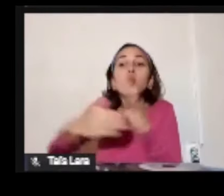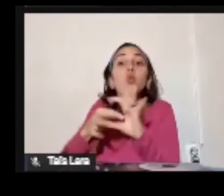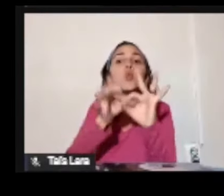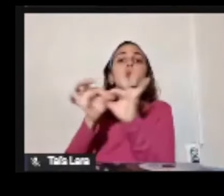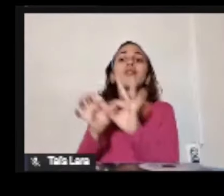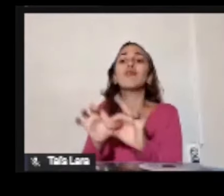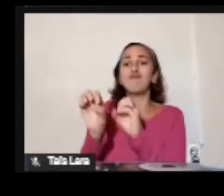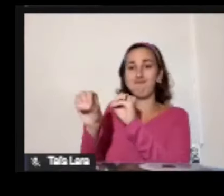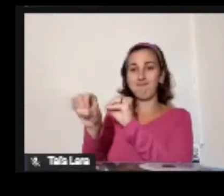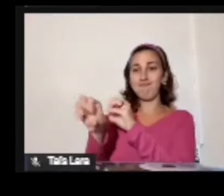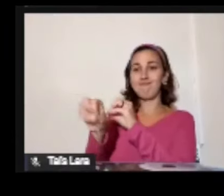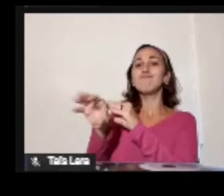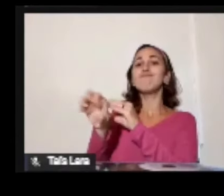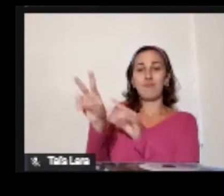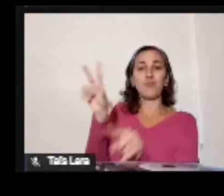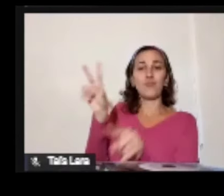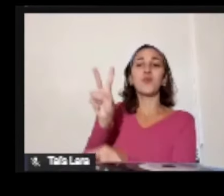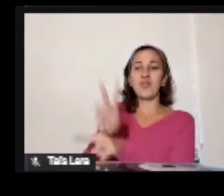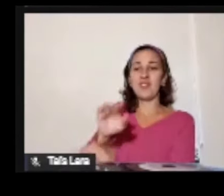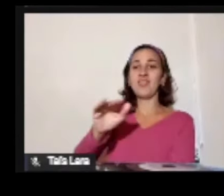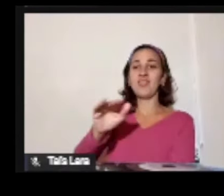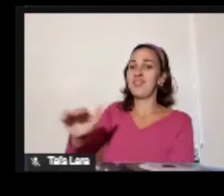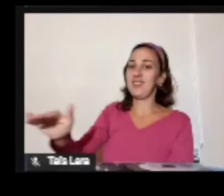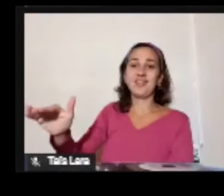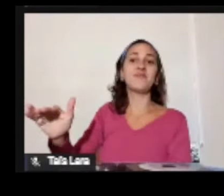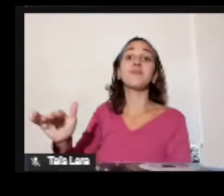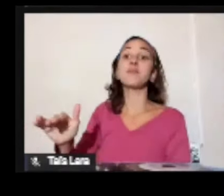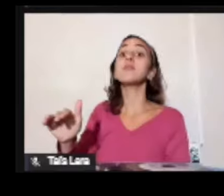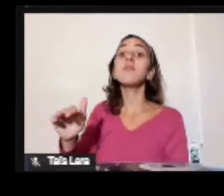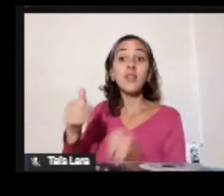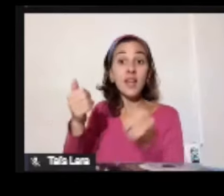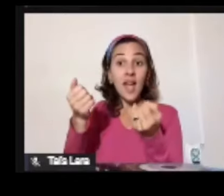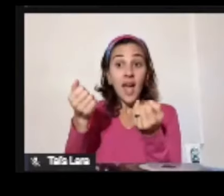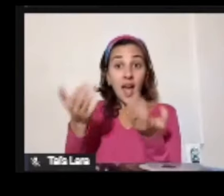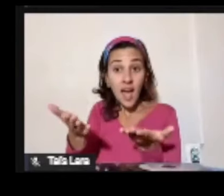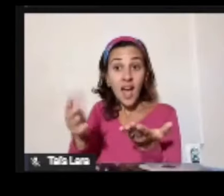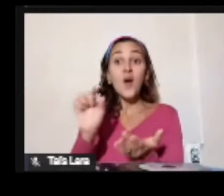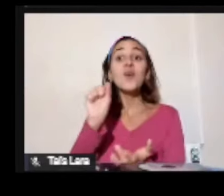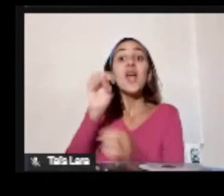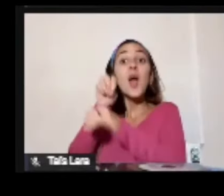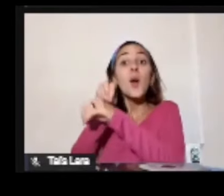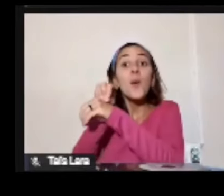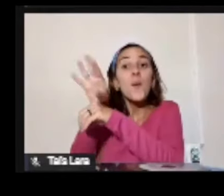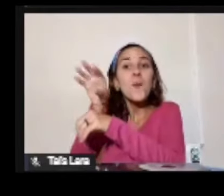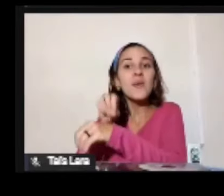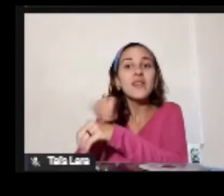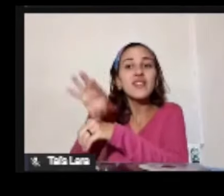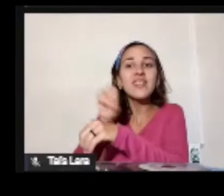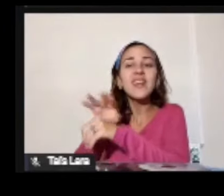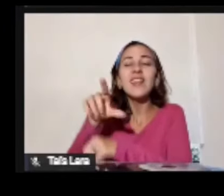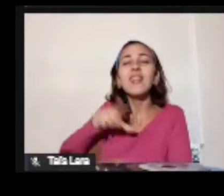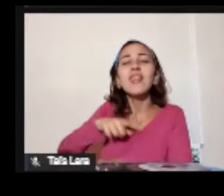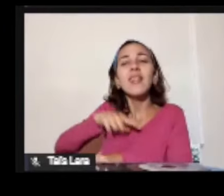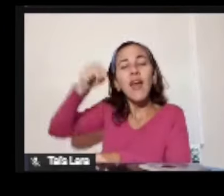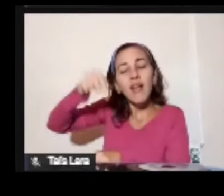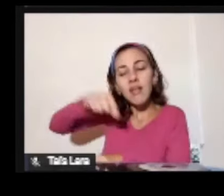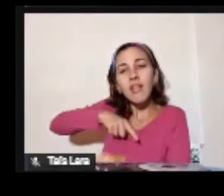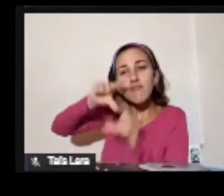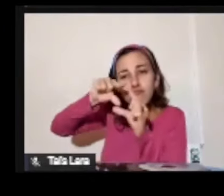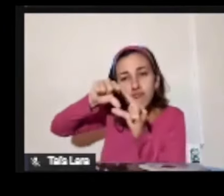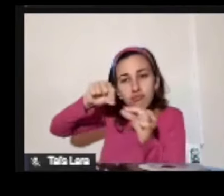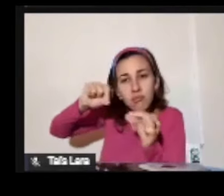essa live. Tem lá embaixo, ó, pessoal que está acompanhando pelo Instagram, tem um aviãozinho assim. Clica naquele aviãozinho